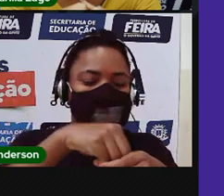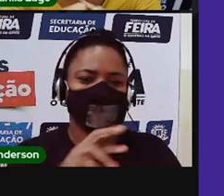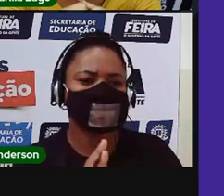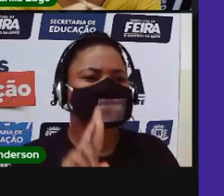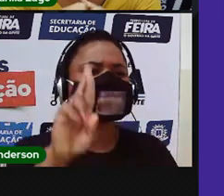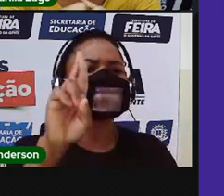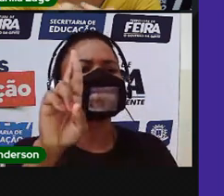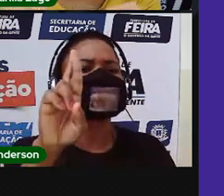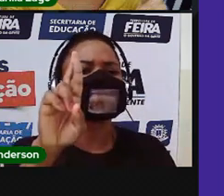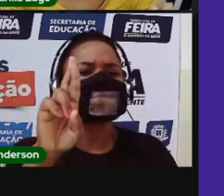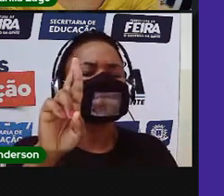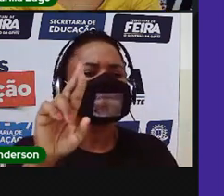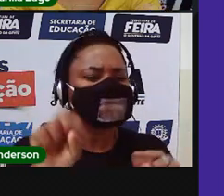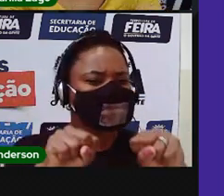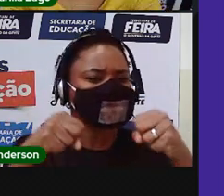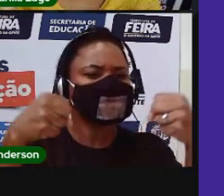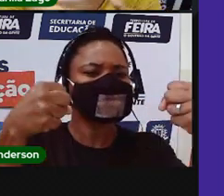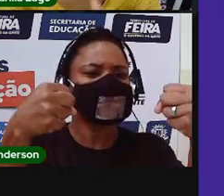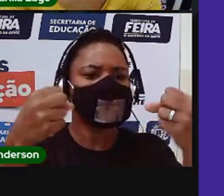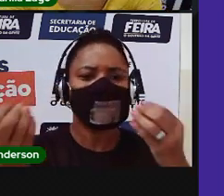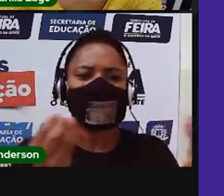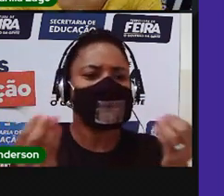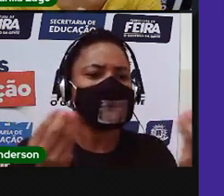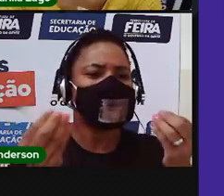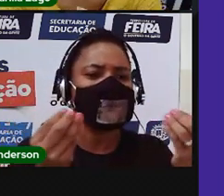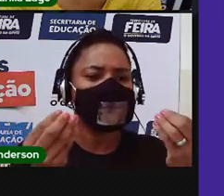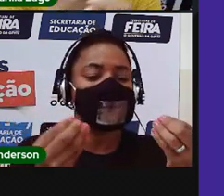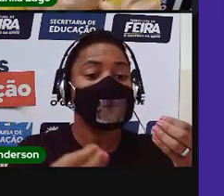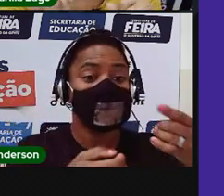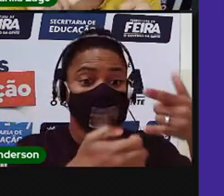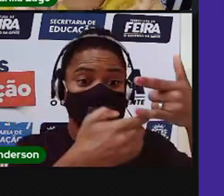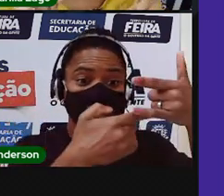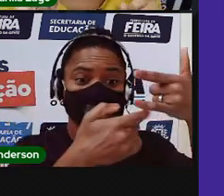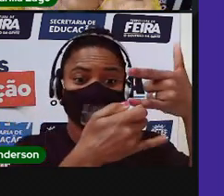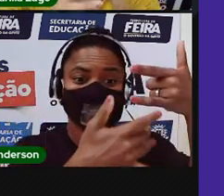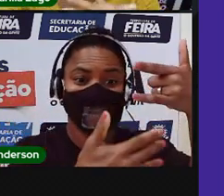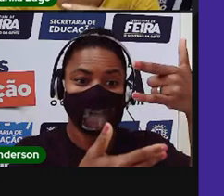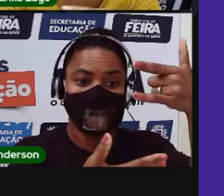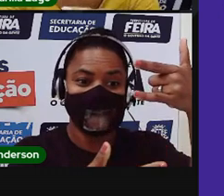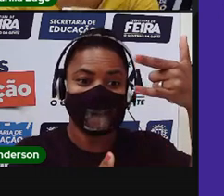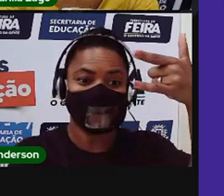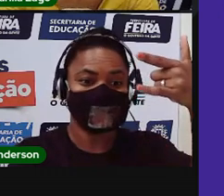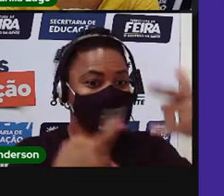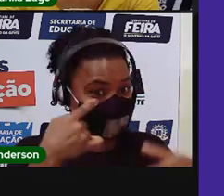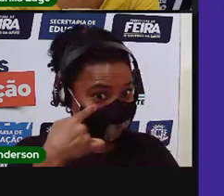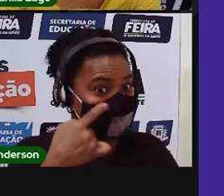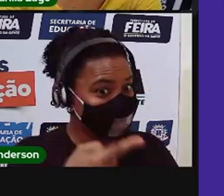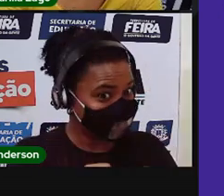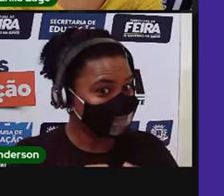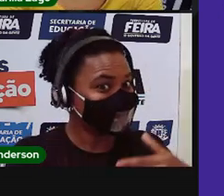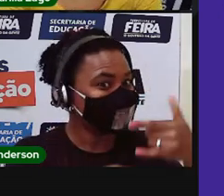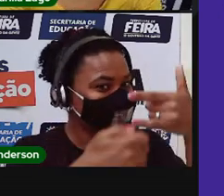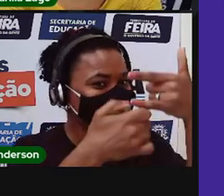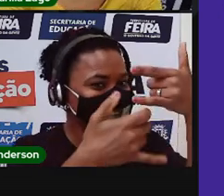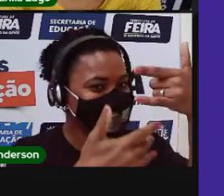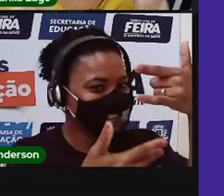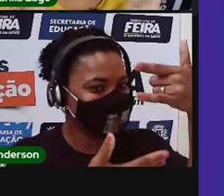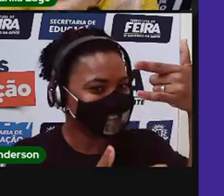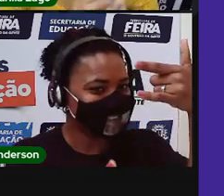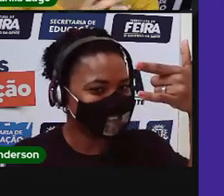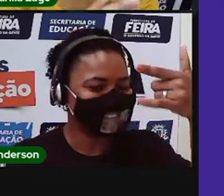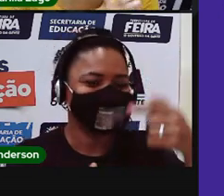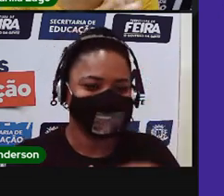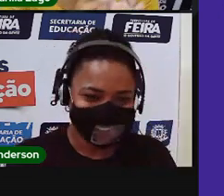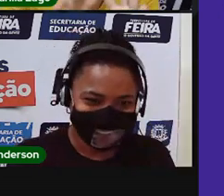sabe? Comenta aqui no chat. Tô vendo todos os comentários, viu? Tô de olho. Então,